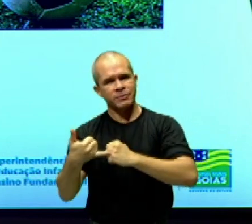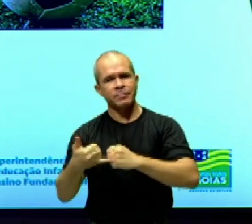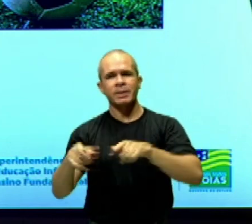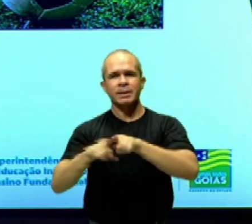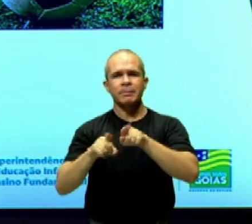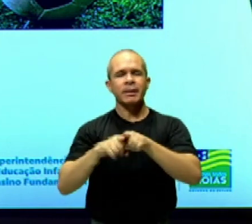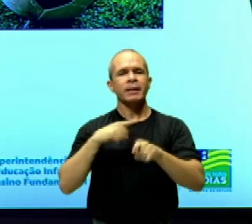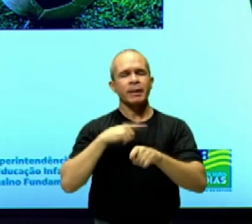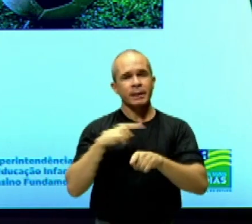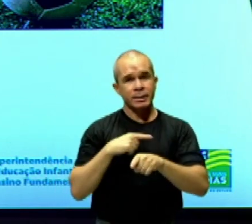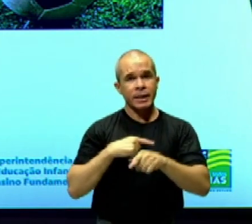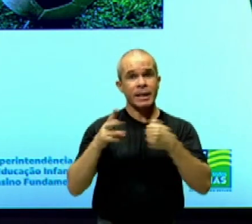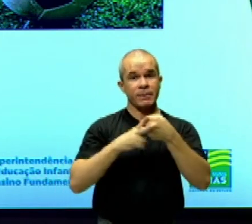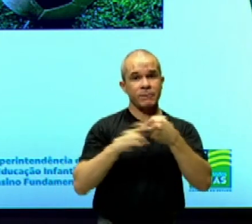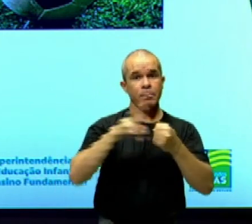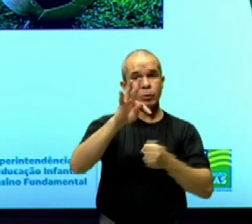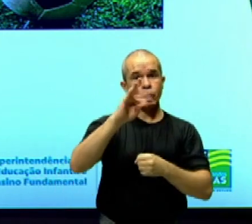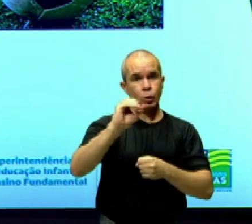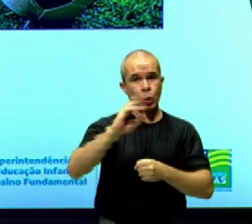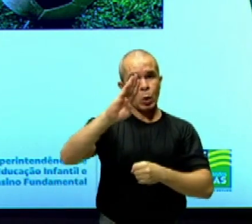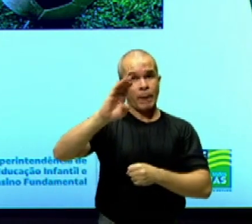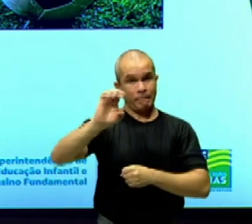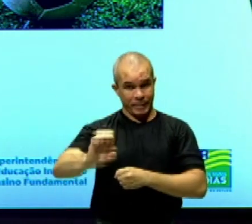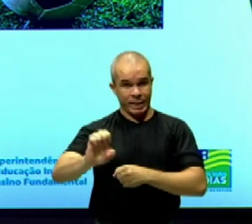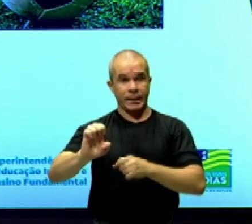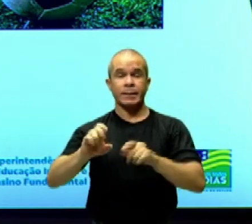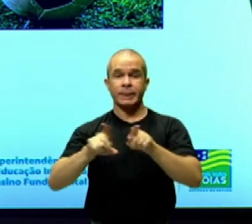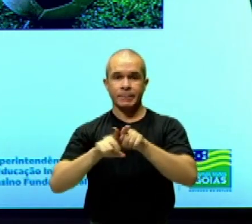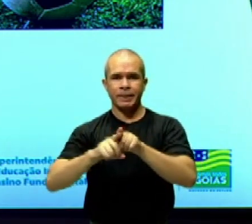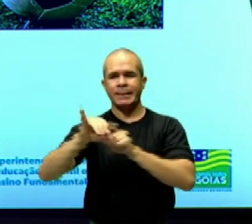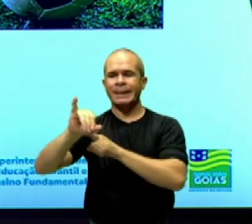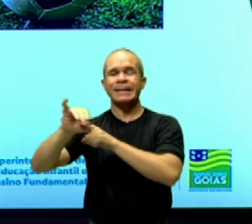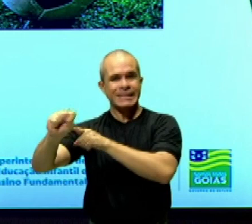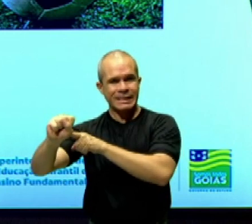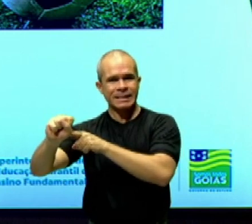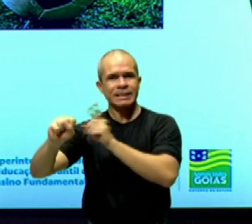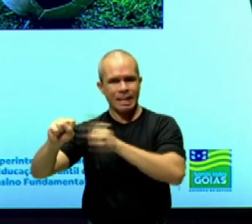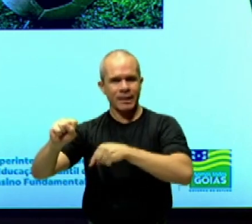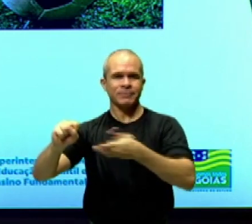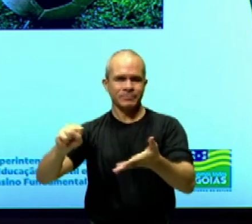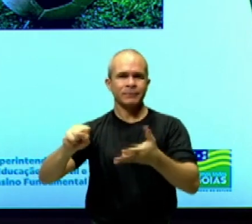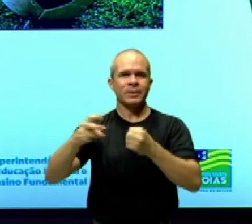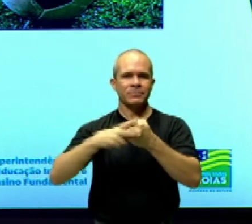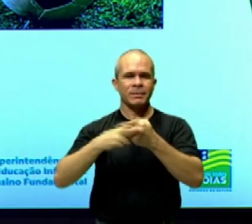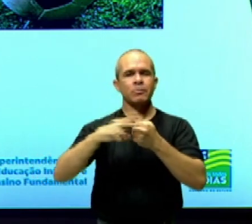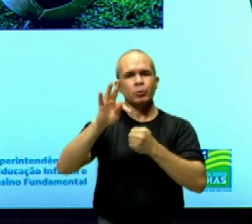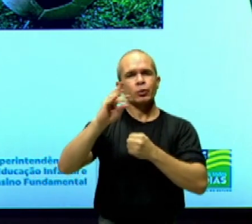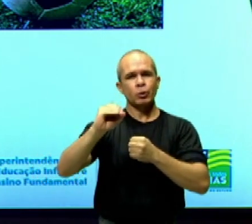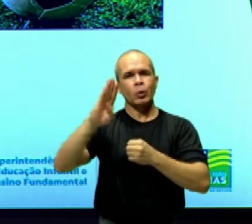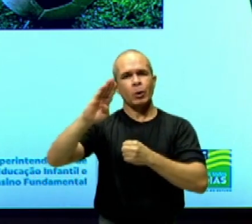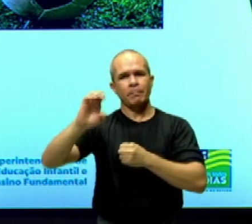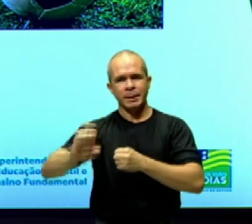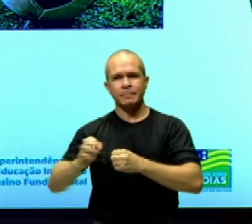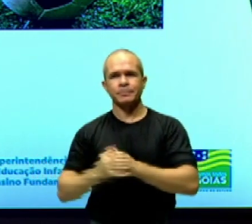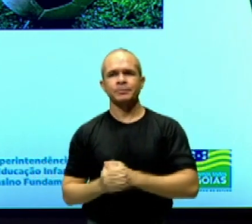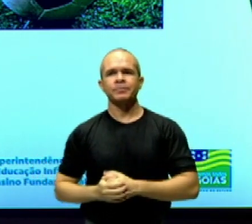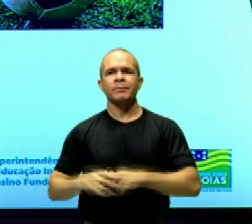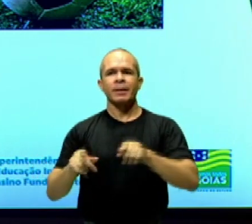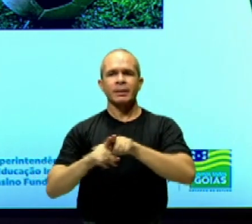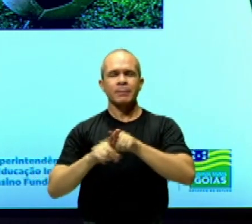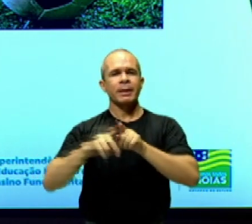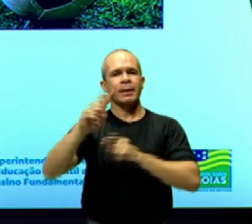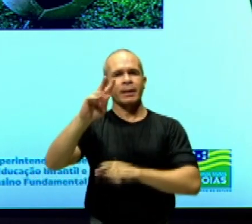be. Is. Né? Lembra que o verbo to be pode ser am, is e are. There are, que é o verbo there to be,